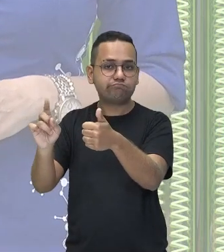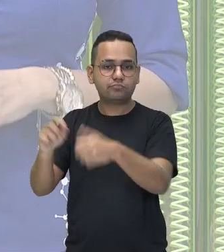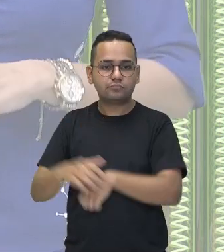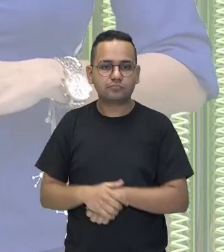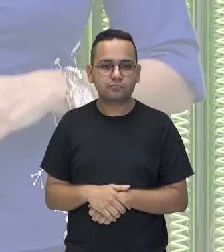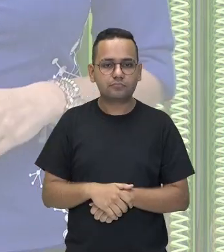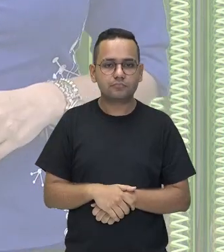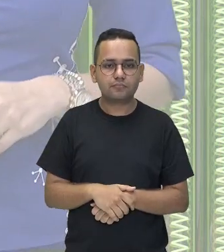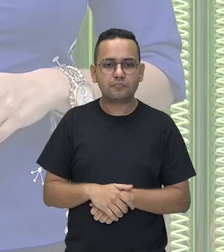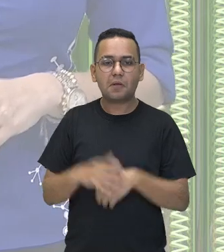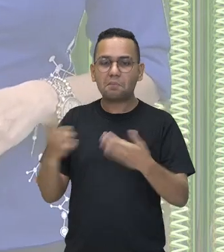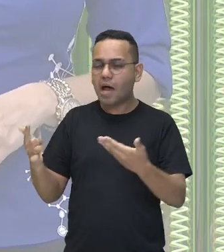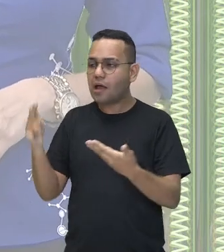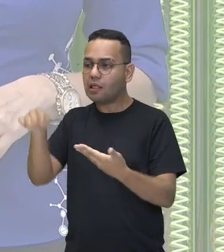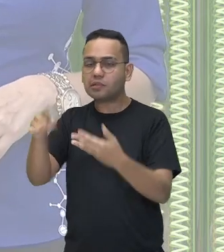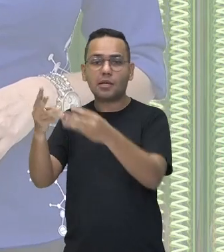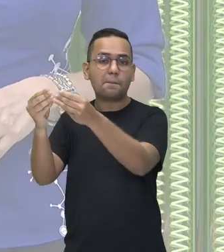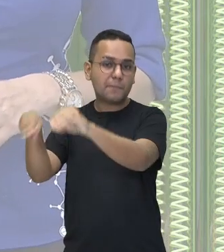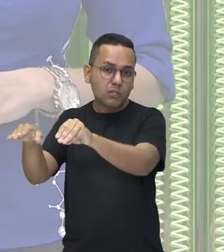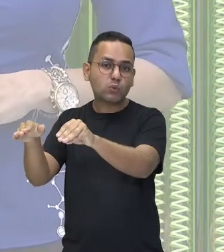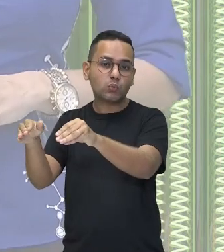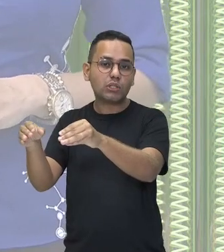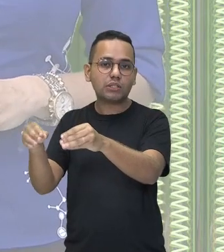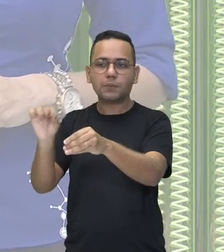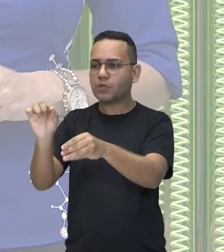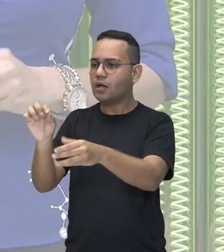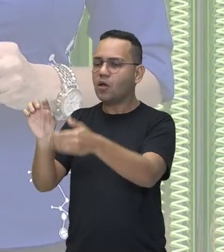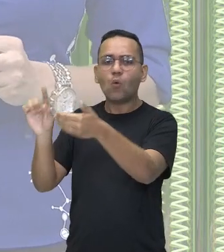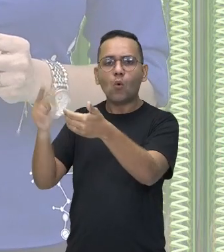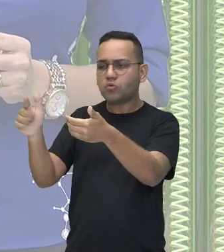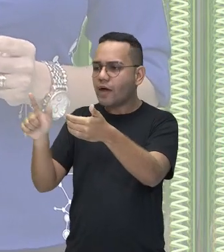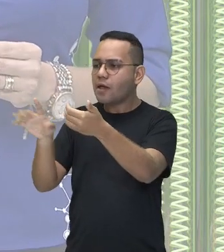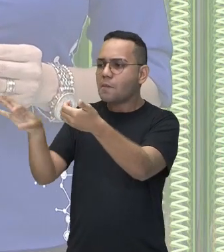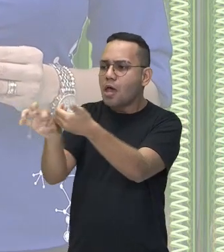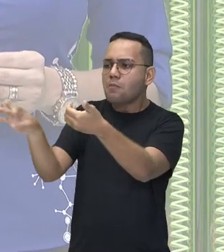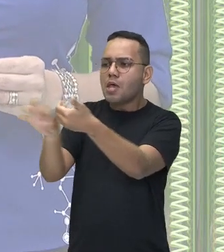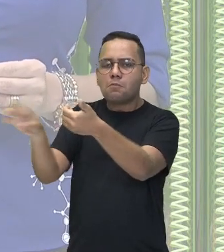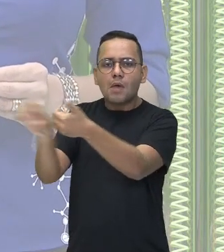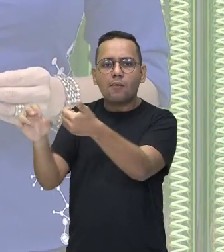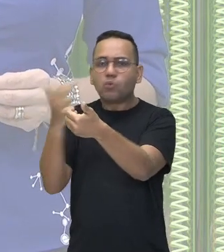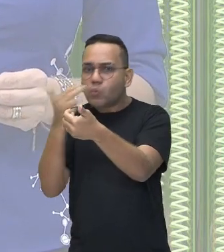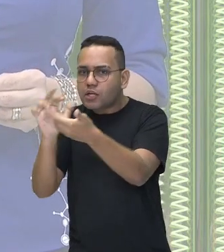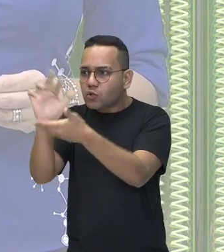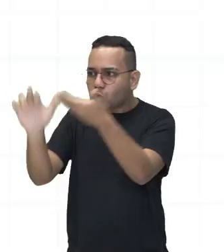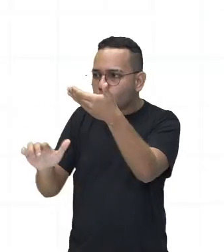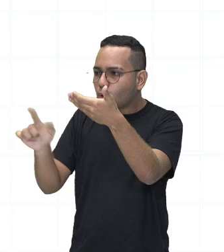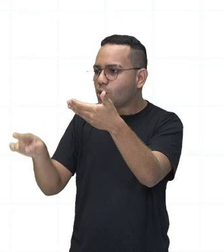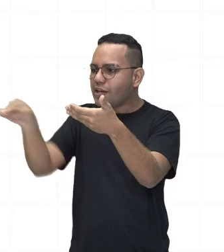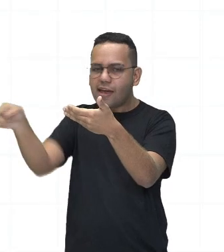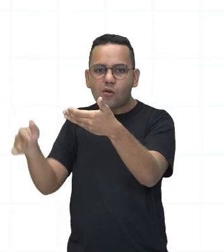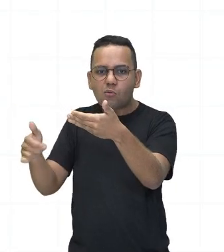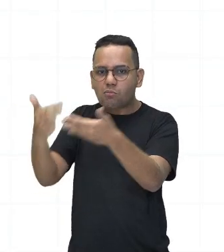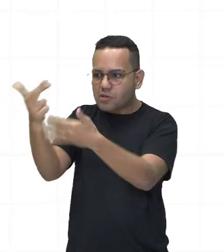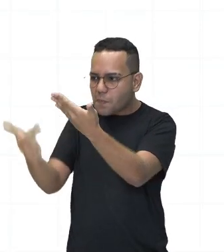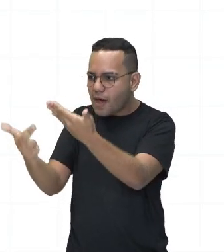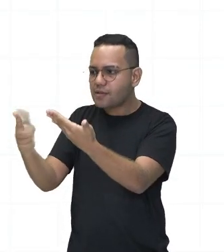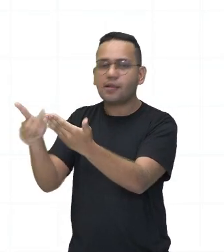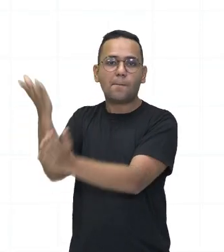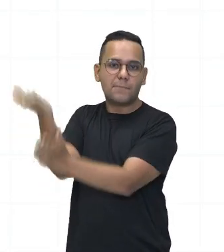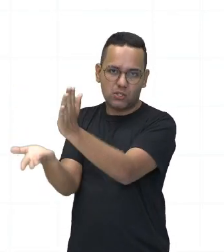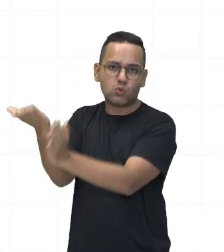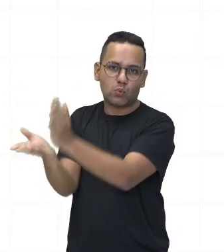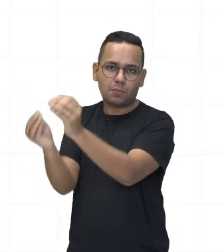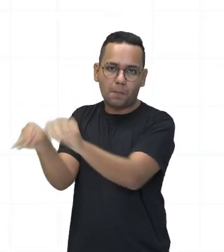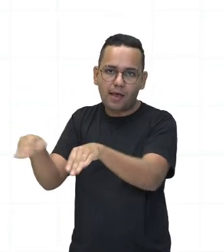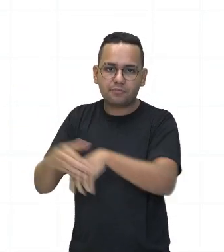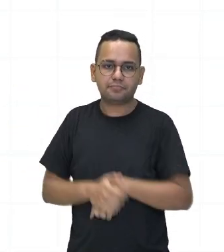ele sai prejudicado. E aí vamos relembrar os tipos de relações aí na nossa tabela. Então, nós temos